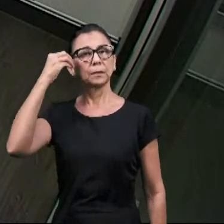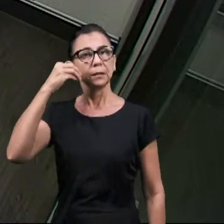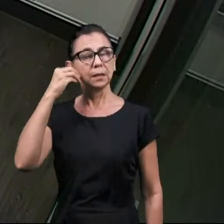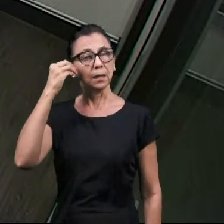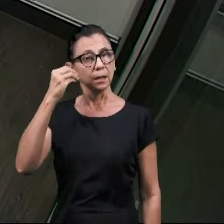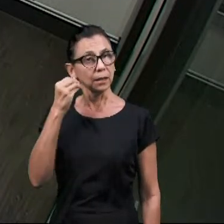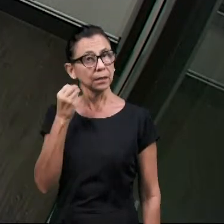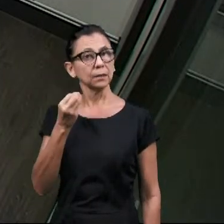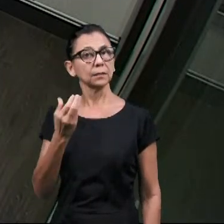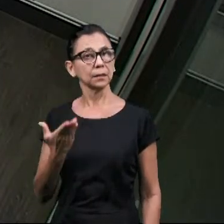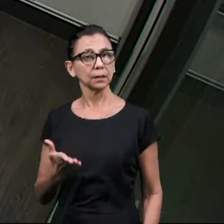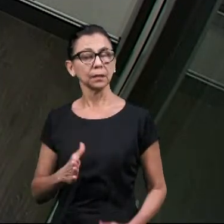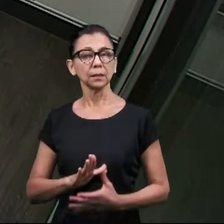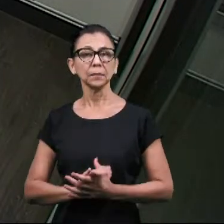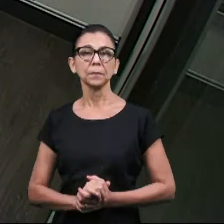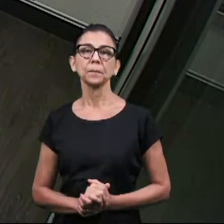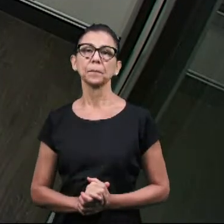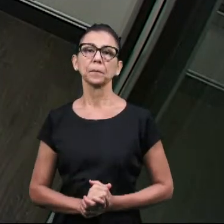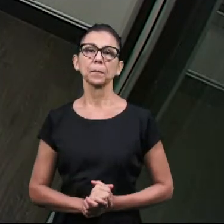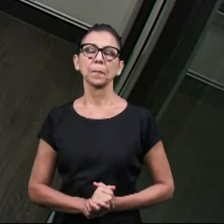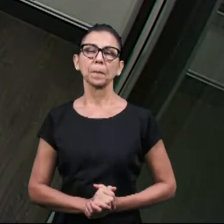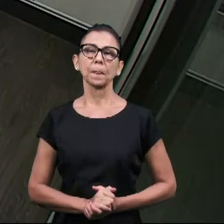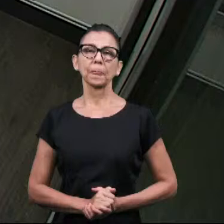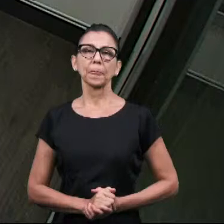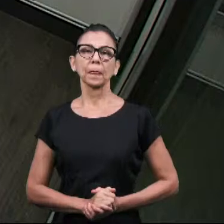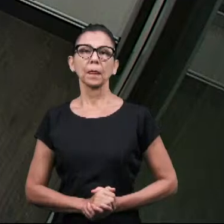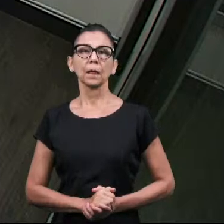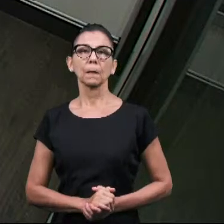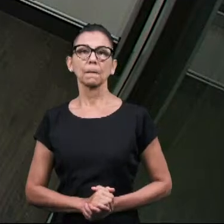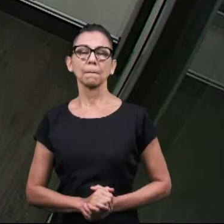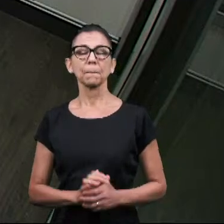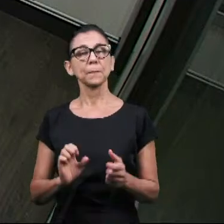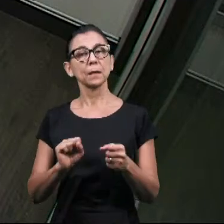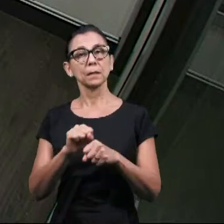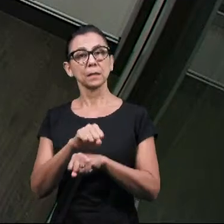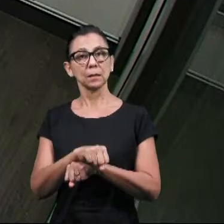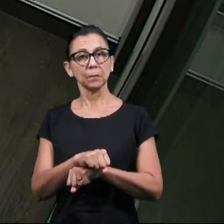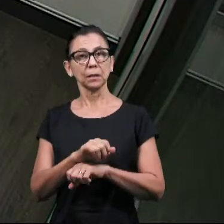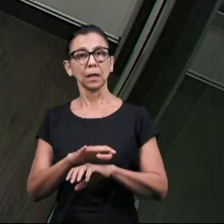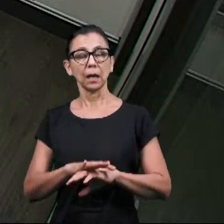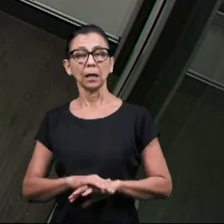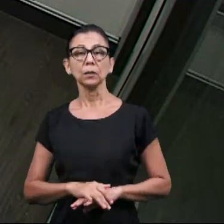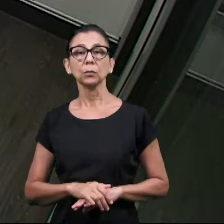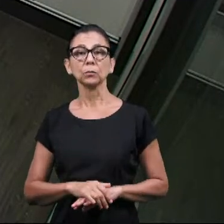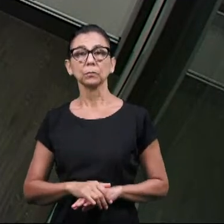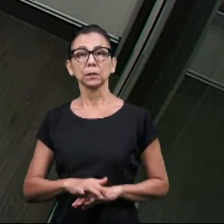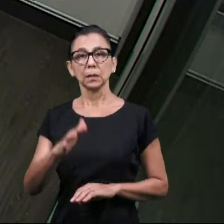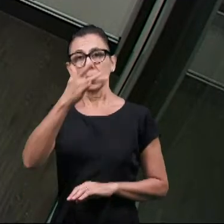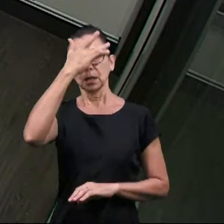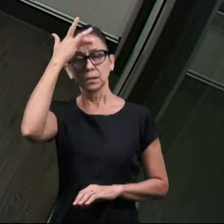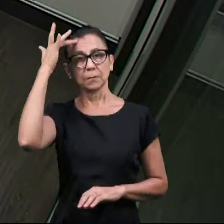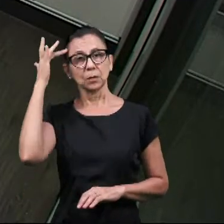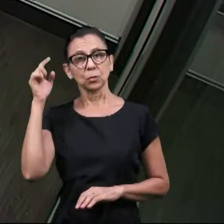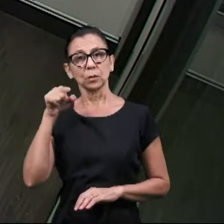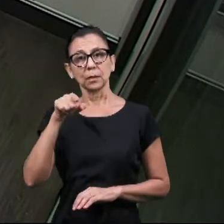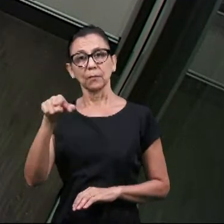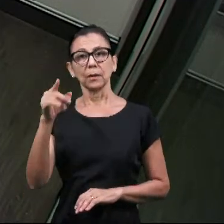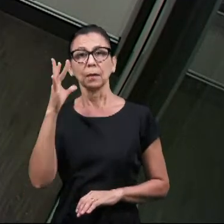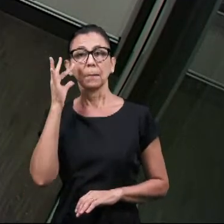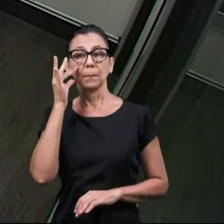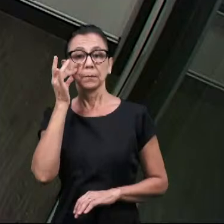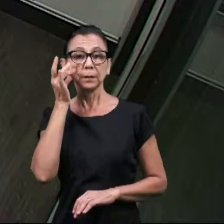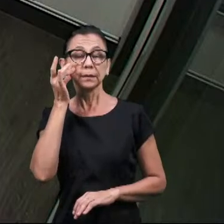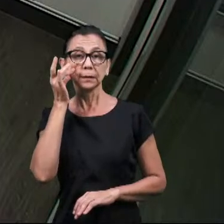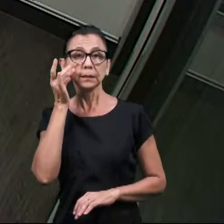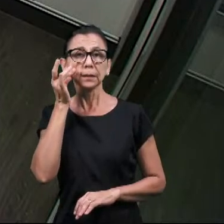os irmãos em Domingos Martins que estavam ali assistindo o seminário presencialmente mas não minha pastor ou a